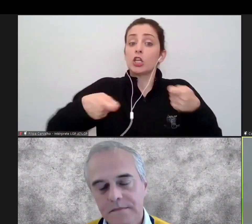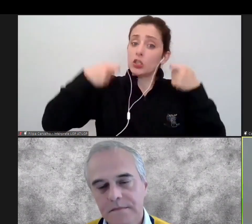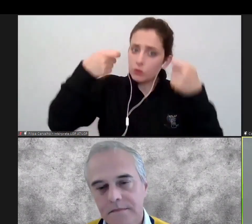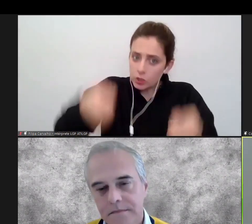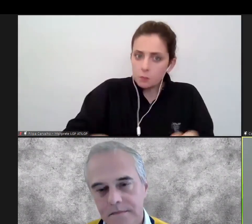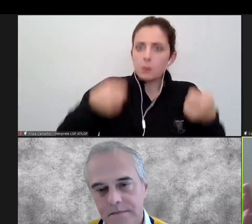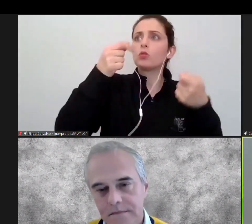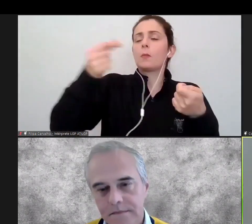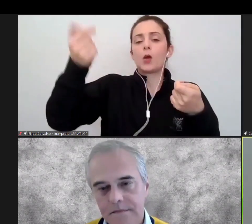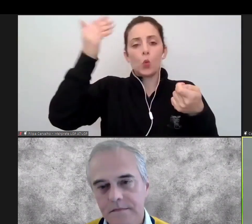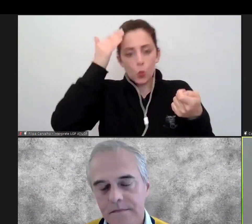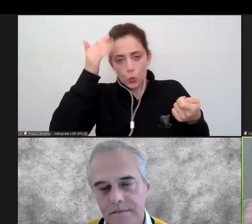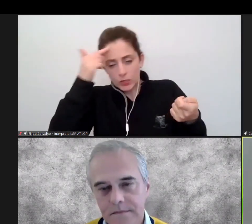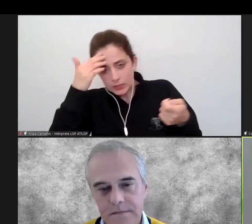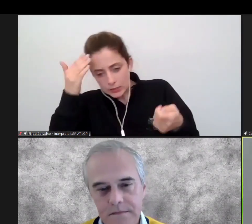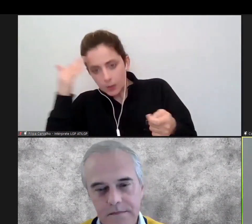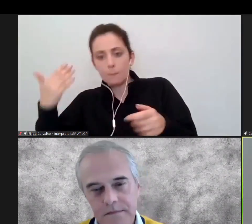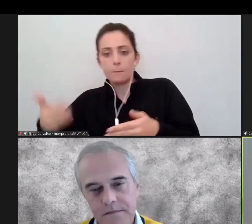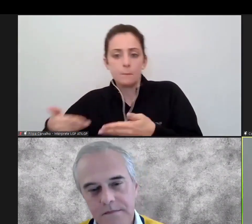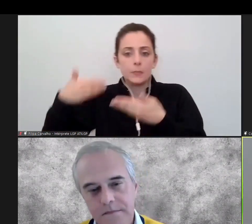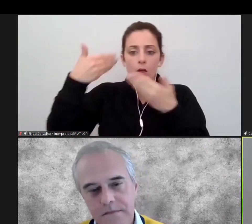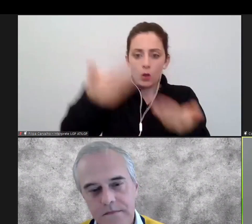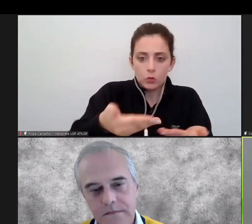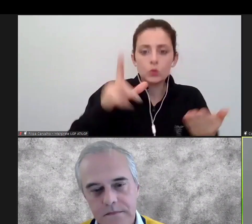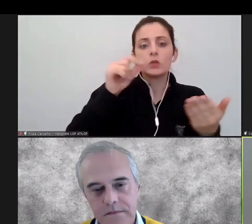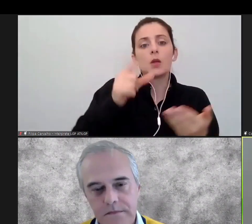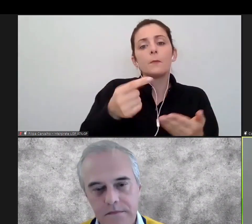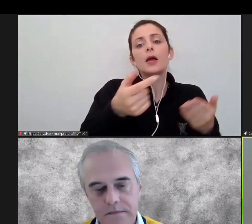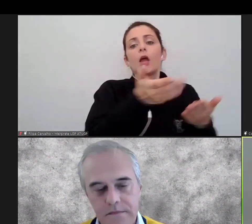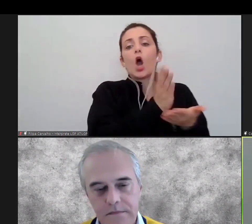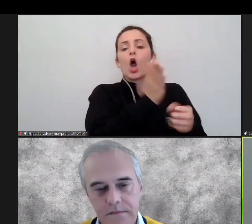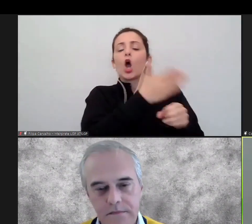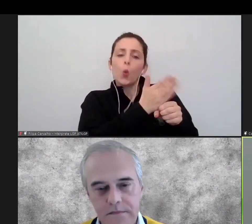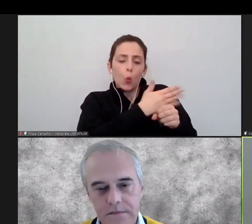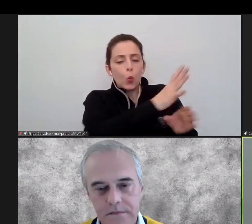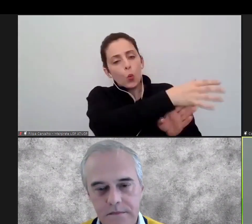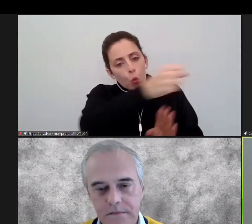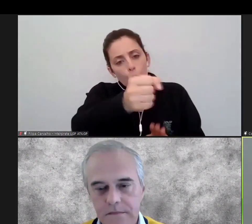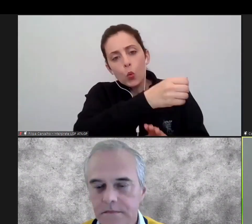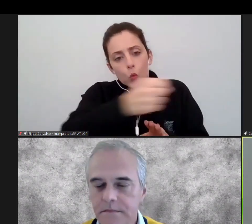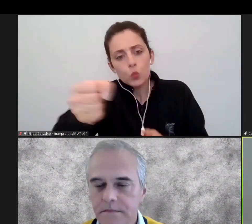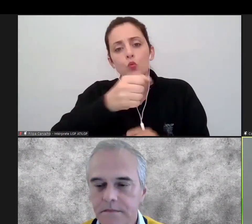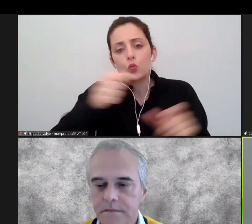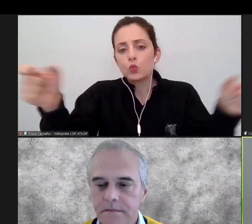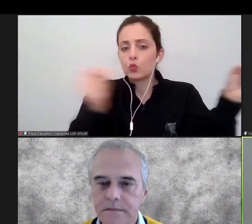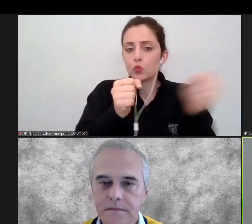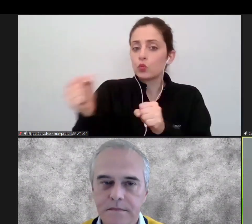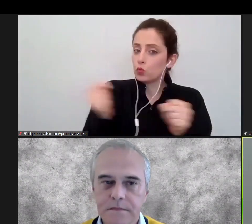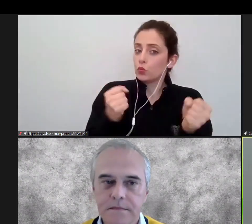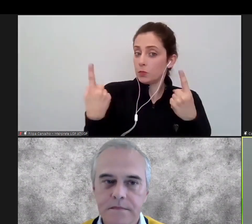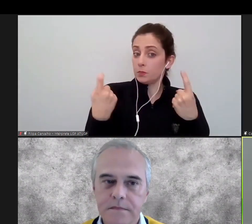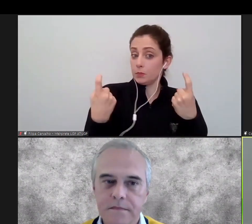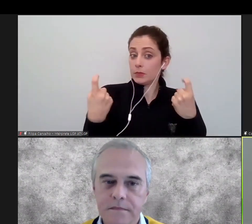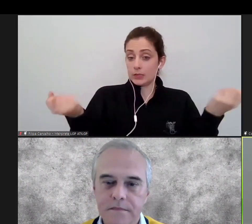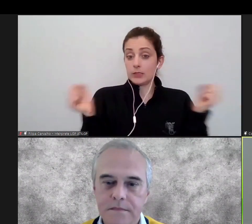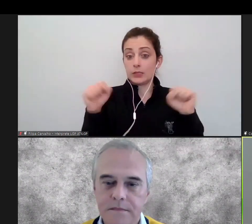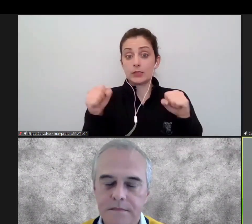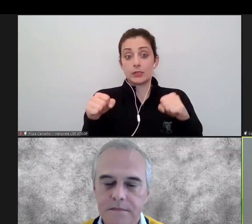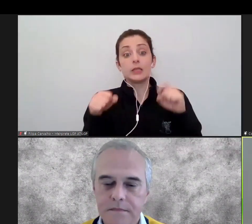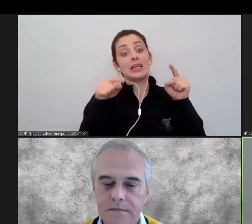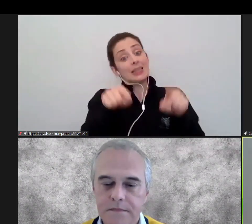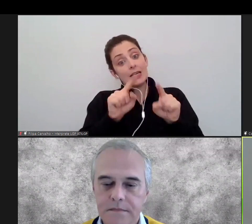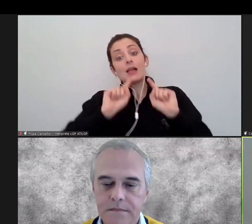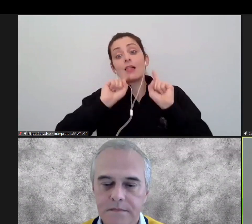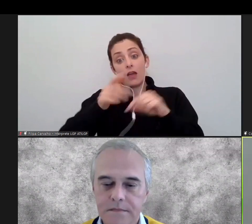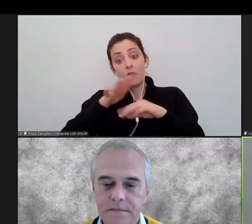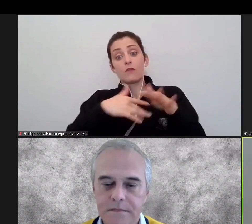conhecimento, de capacidade, de recursos, e portanto, é necessário que esse investimento seja feito tanto no setor